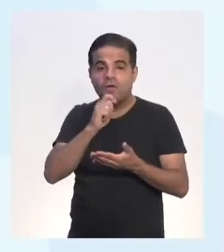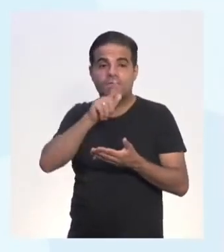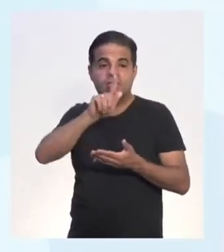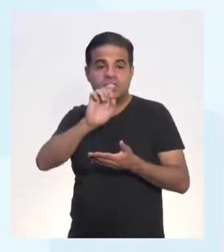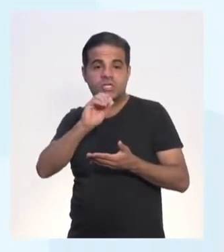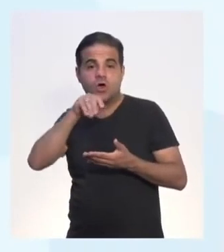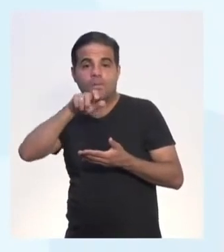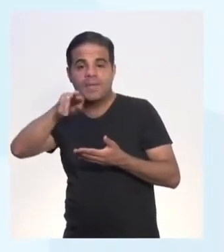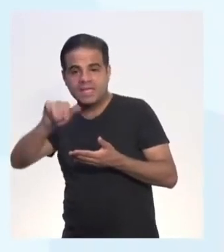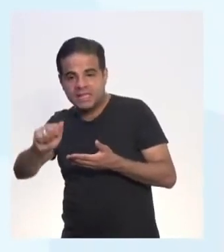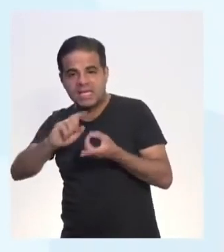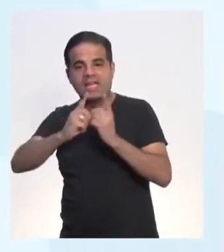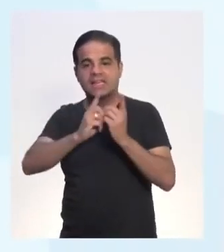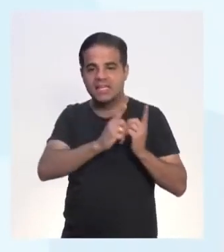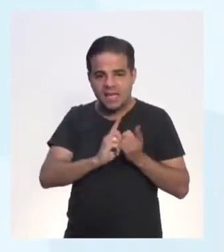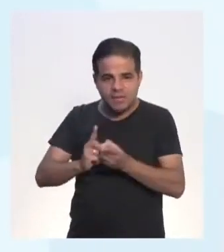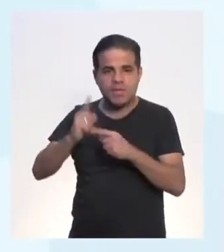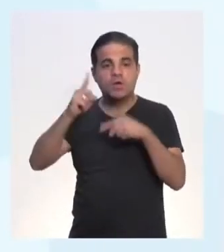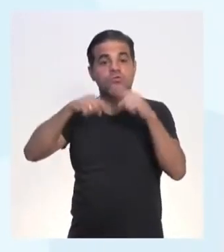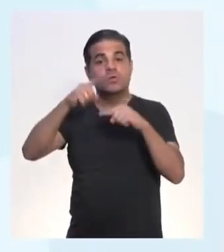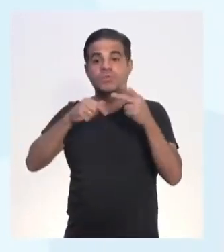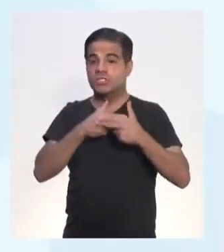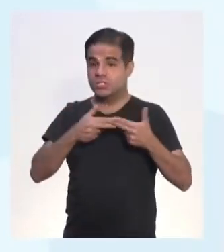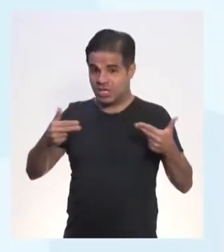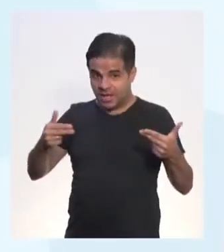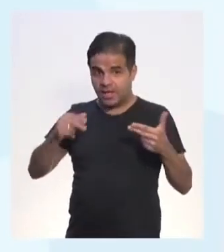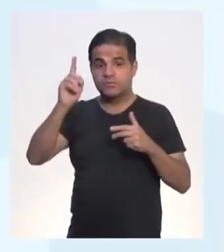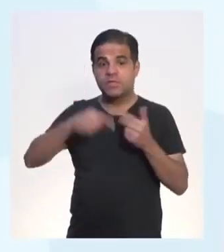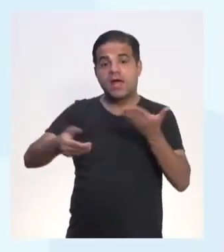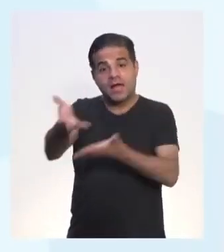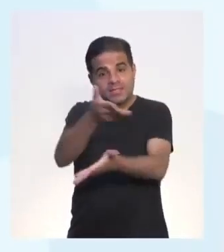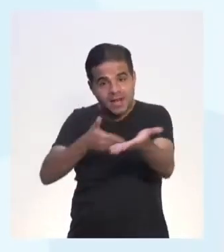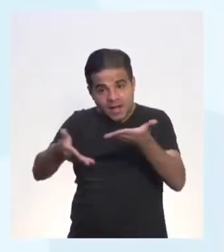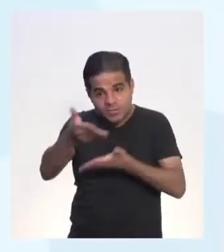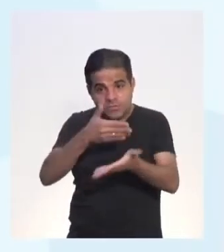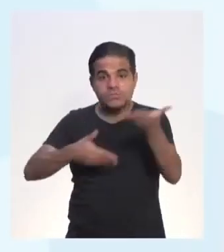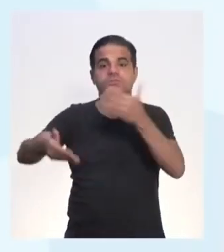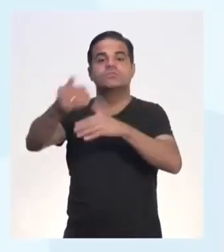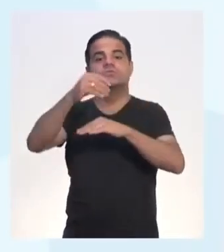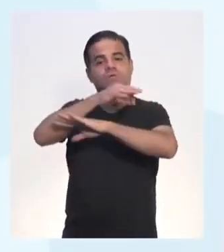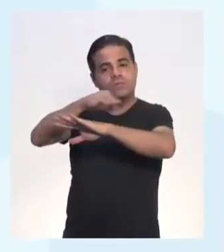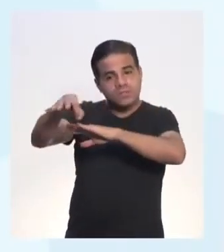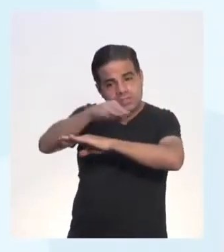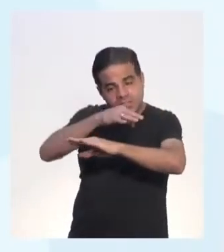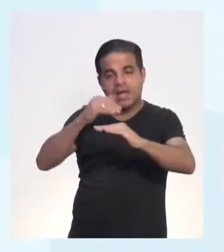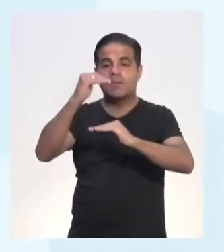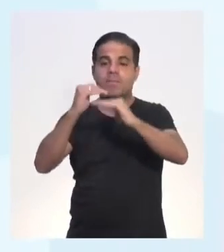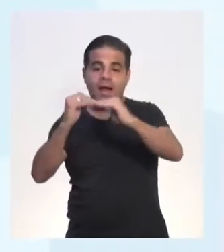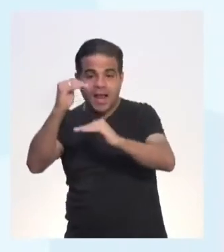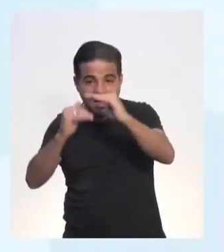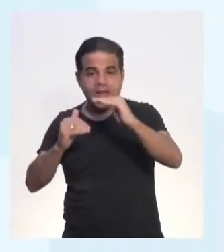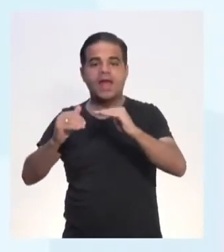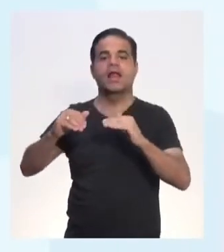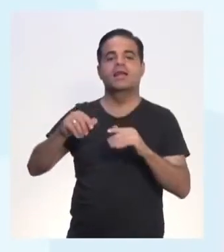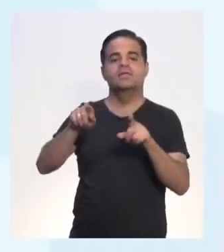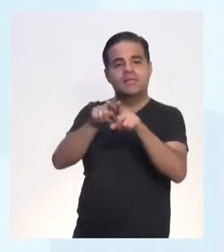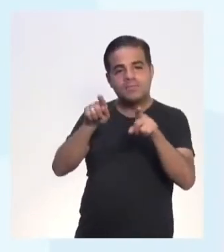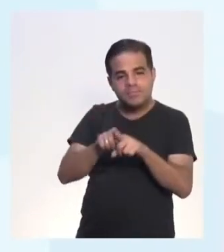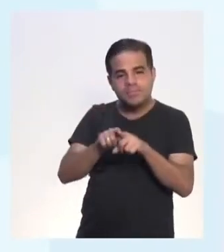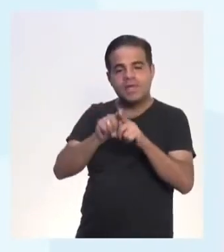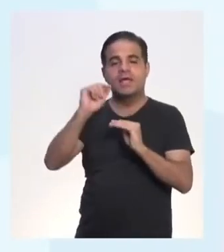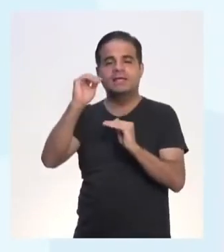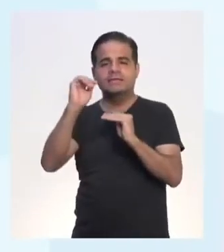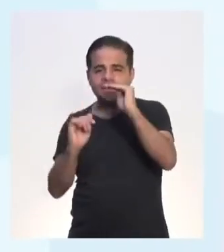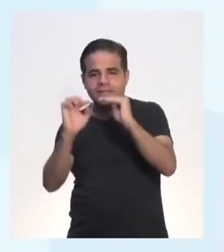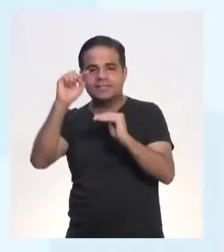Tudo bem? Os objetos de conhecimento para essa aula são as relações entre os ângulos formados por retas paralelas, intersectadas